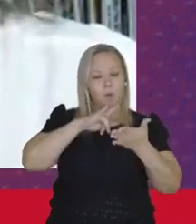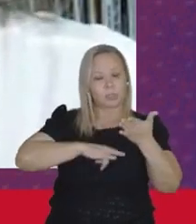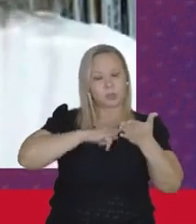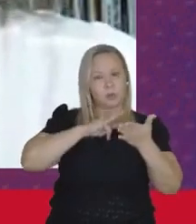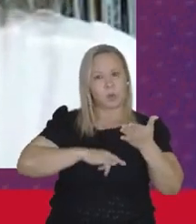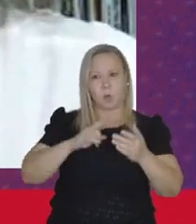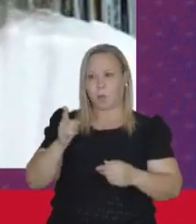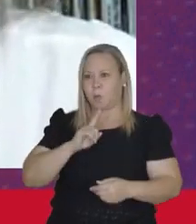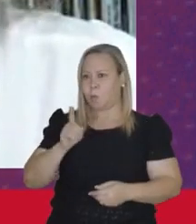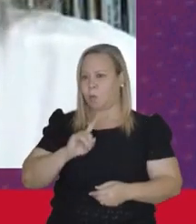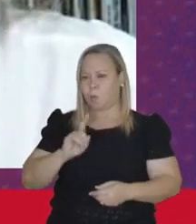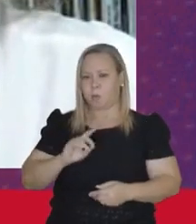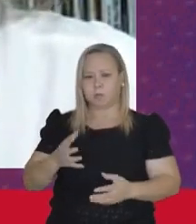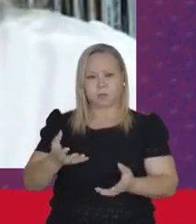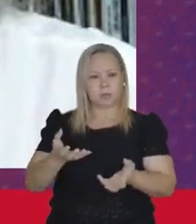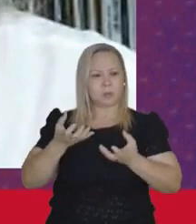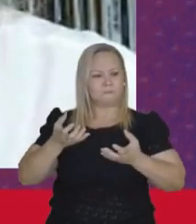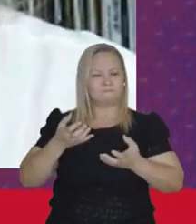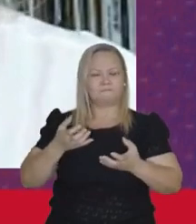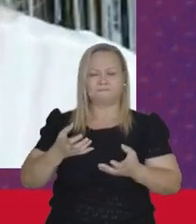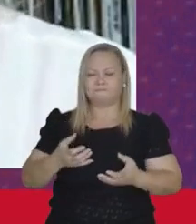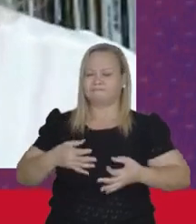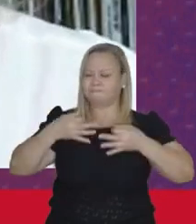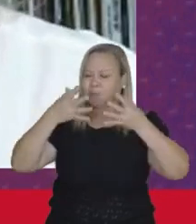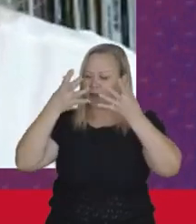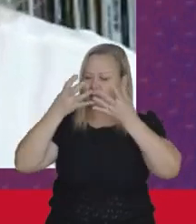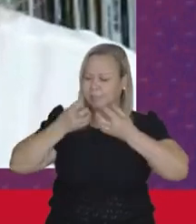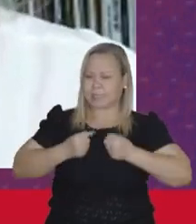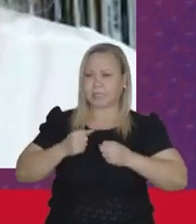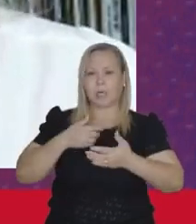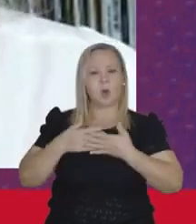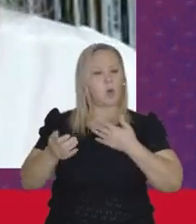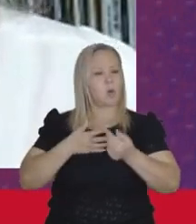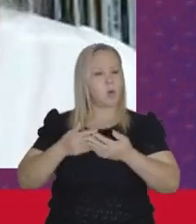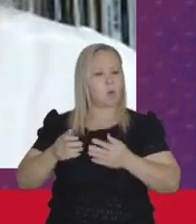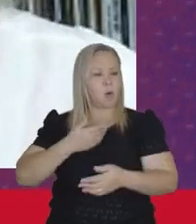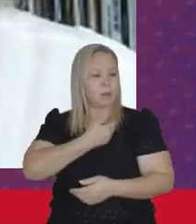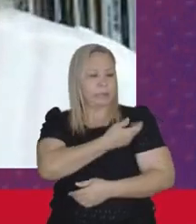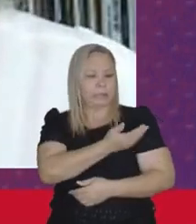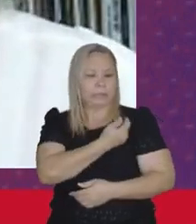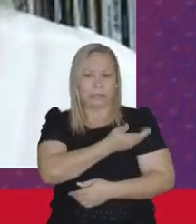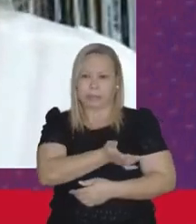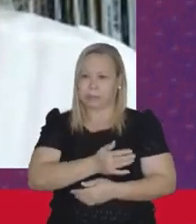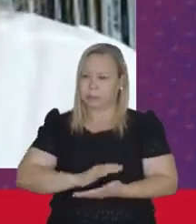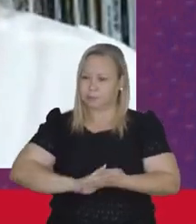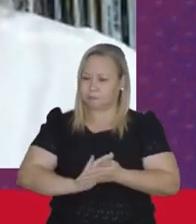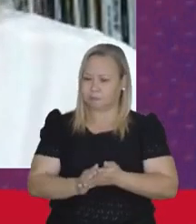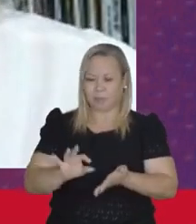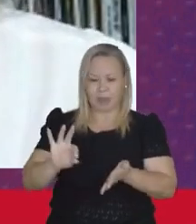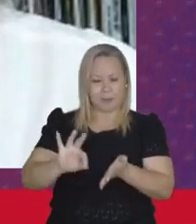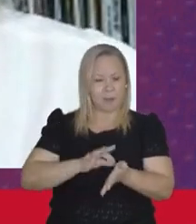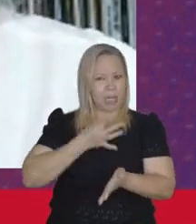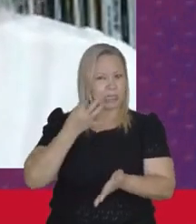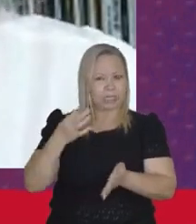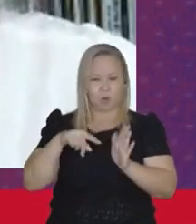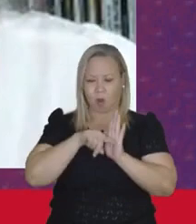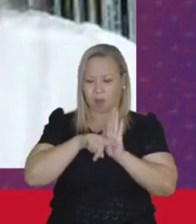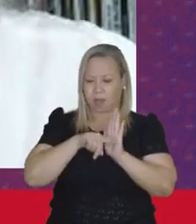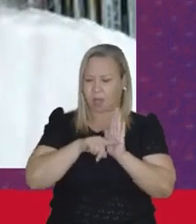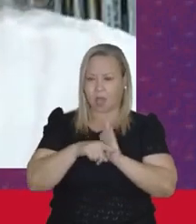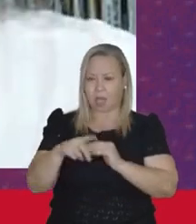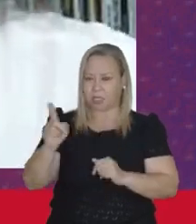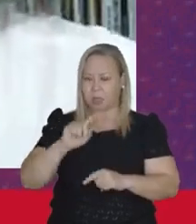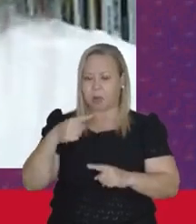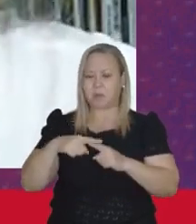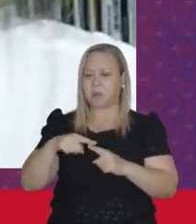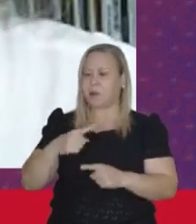não admite qualquer discriminação com base em deficiência. Ou seja, nenhuma matrícula pode ser negada porque uma pessoa